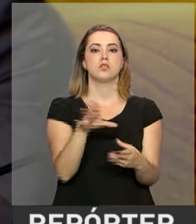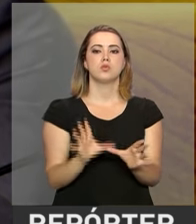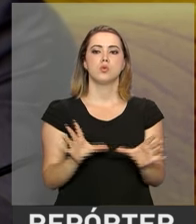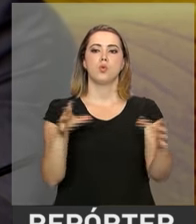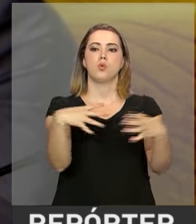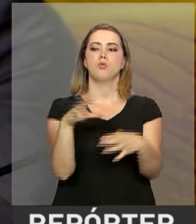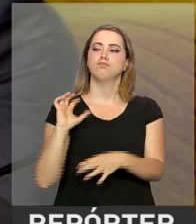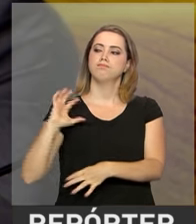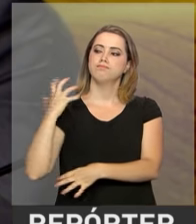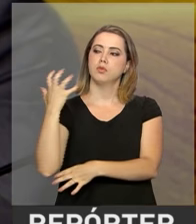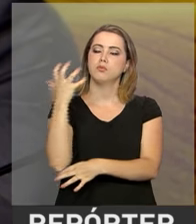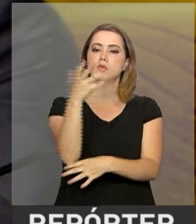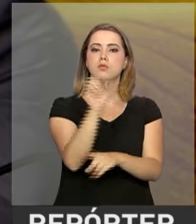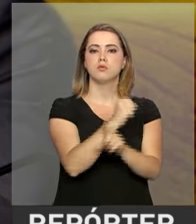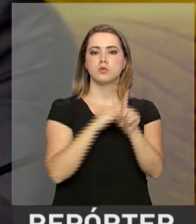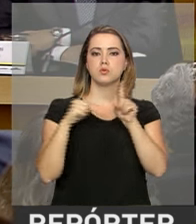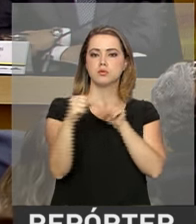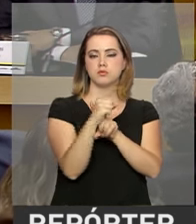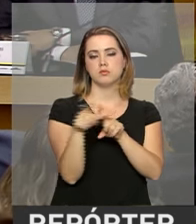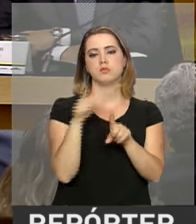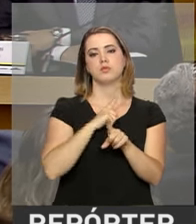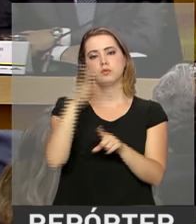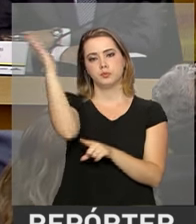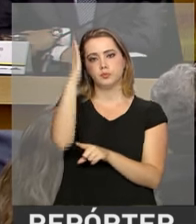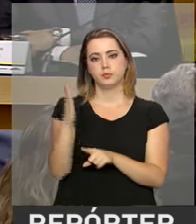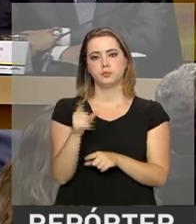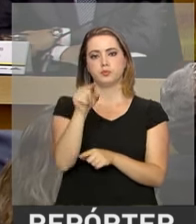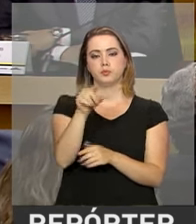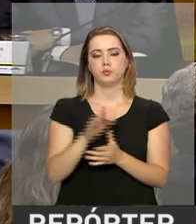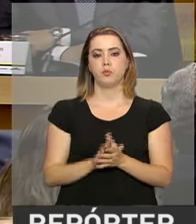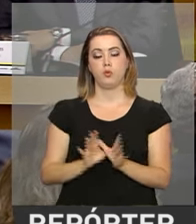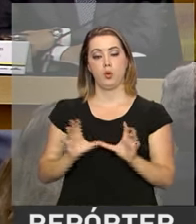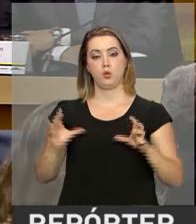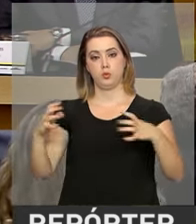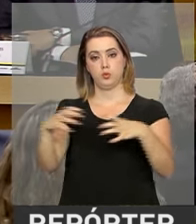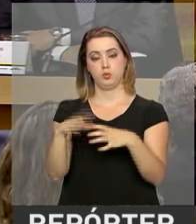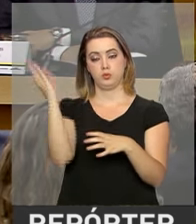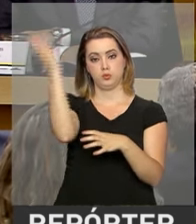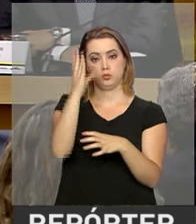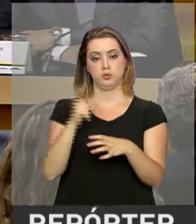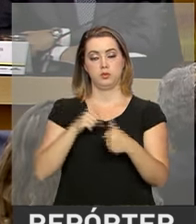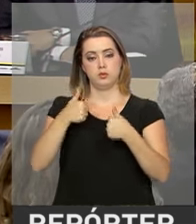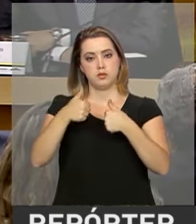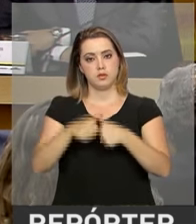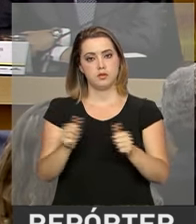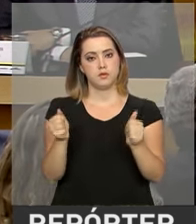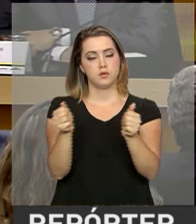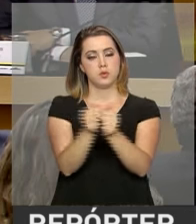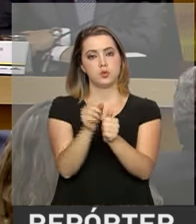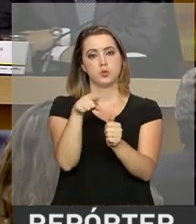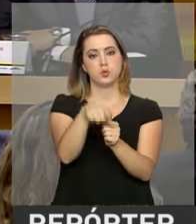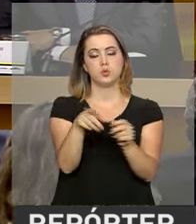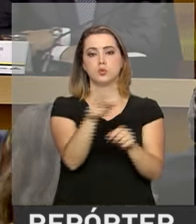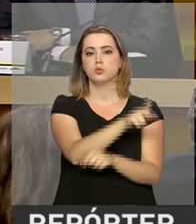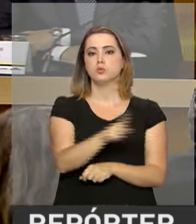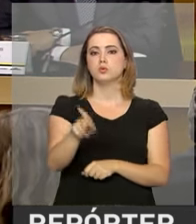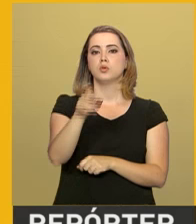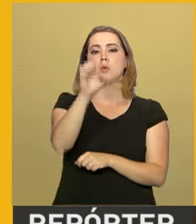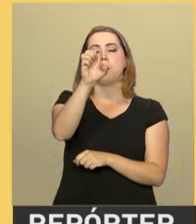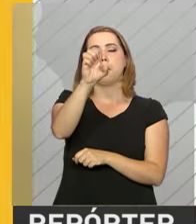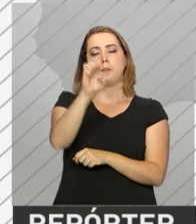ambiental um pato social que o Brasil tem na comitiva brasileira estavam também o presidente da Embrapa e cerca de 40